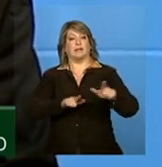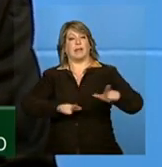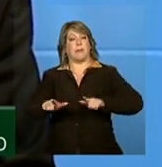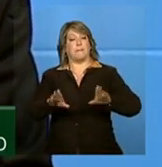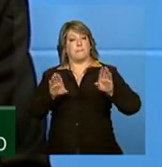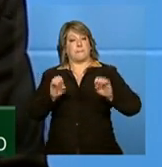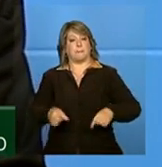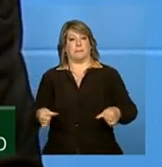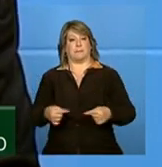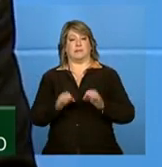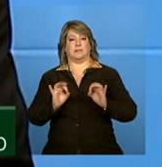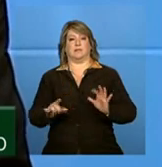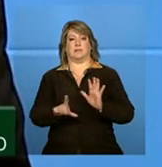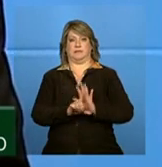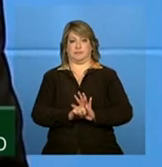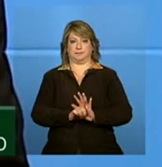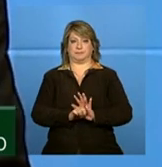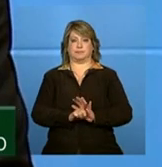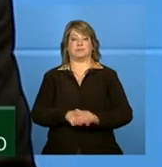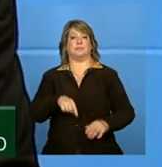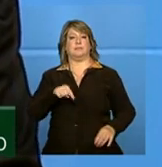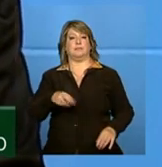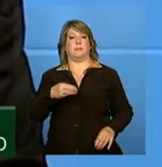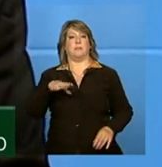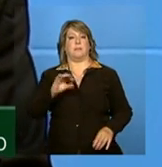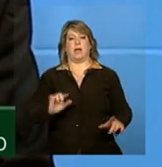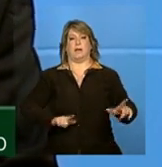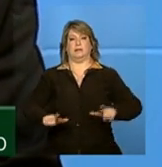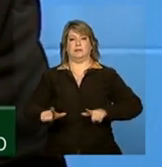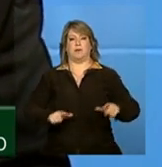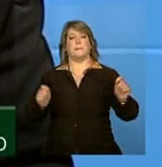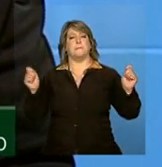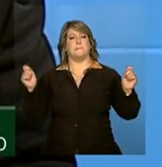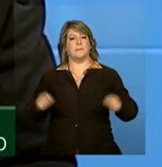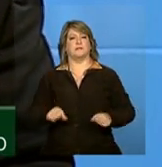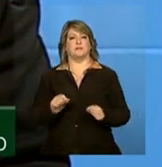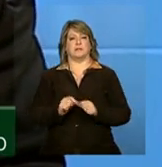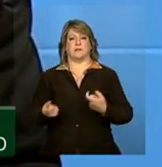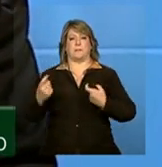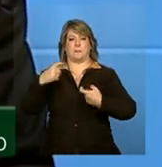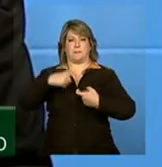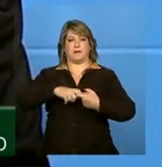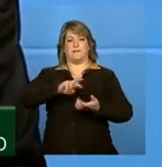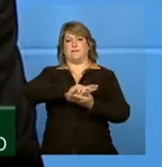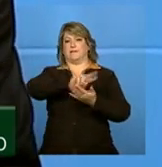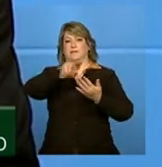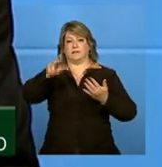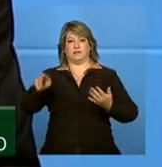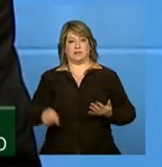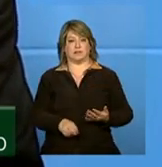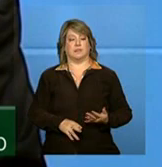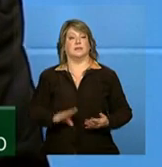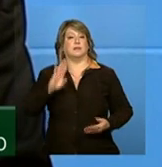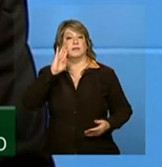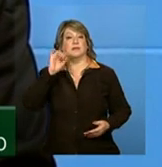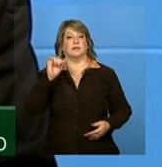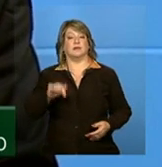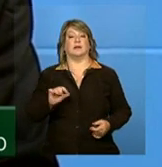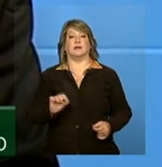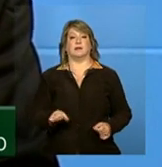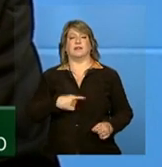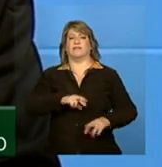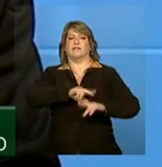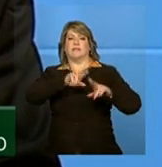isso, é fundamental desenvolver um marco de ação que possa fomentar parcerias com diferentes atores, levando em consideração as